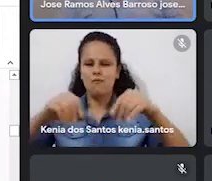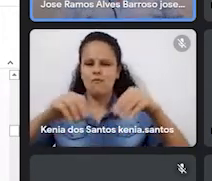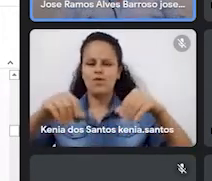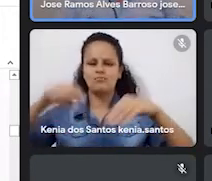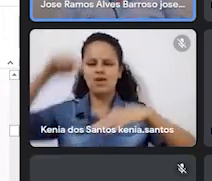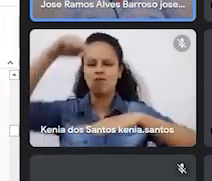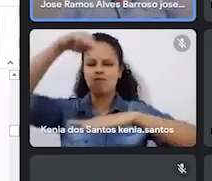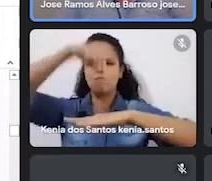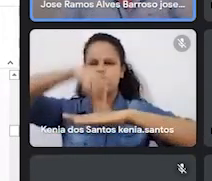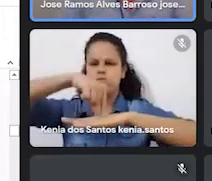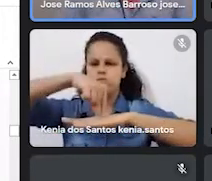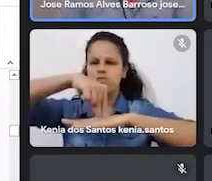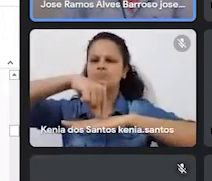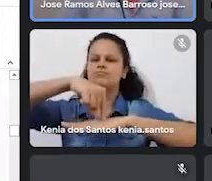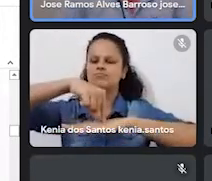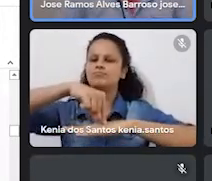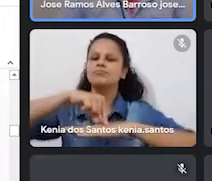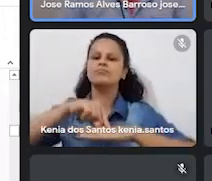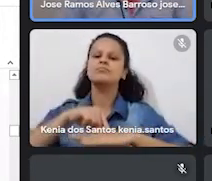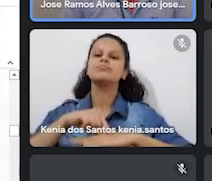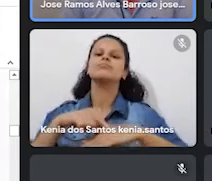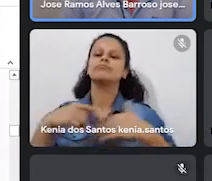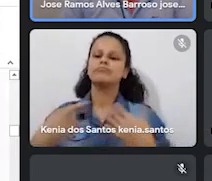Então, tem que ter o quê?